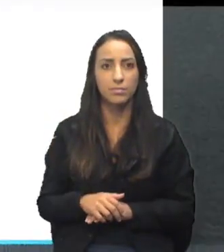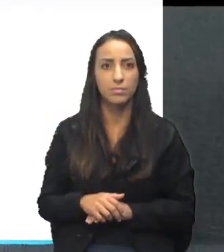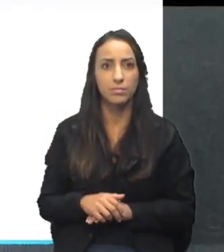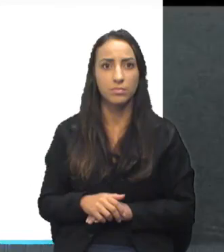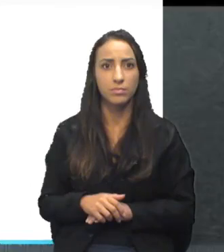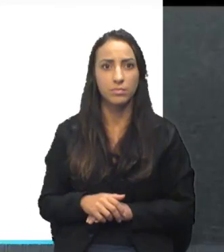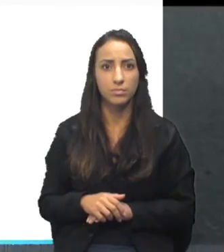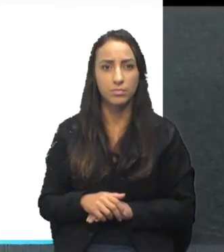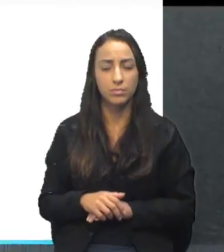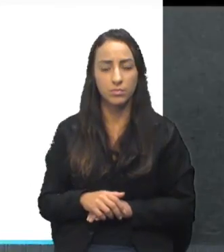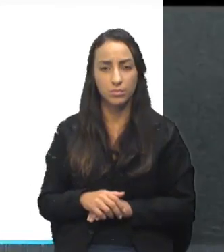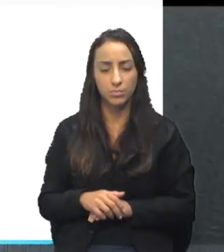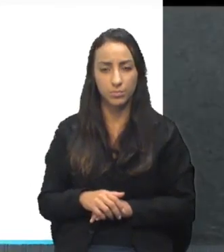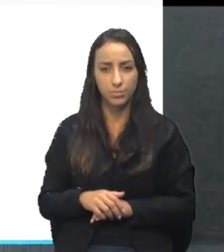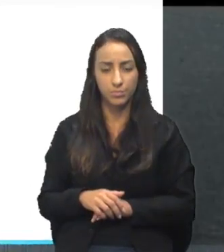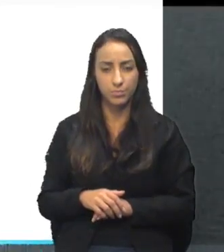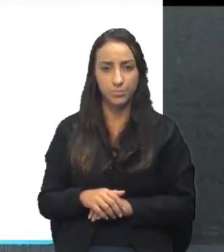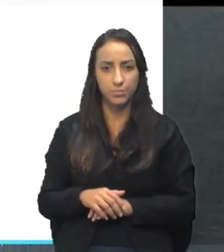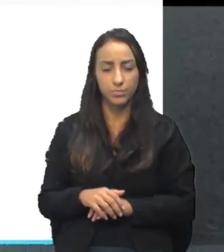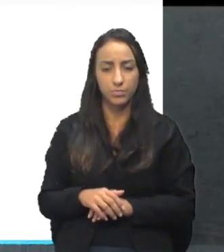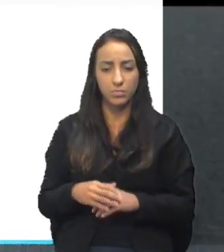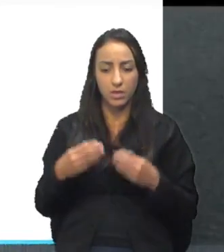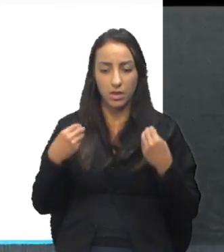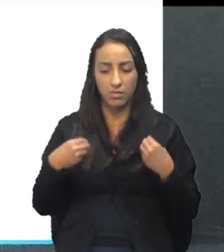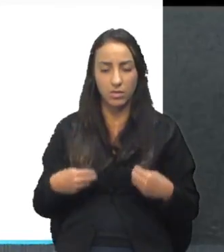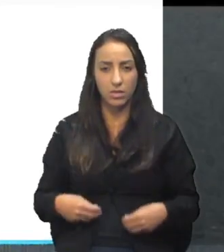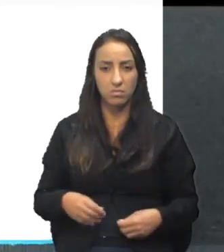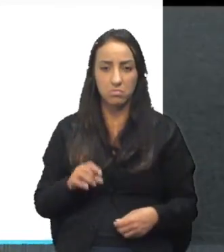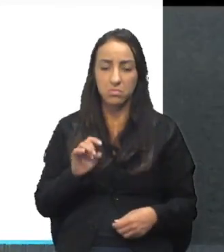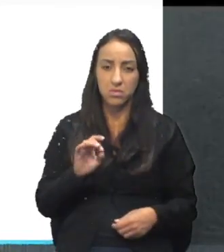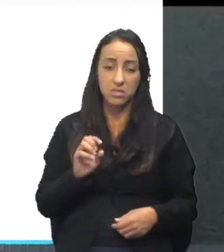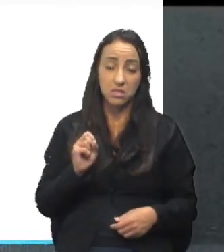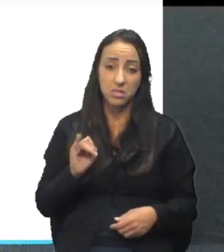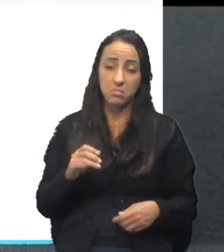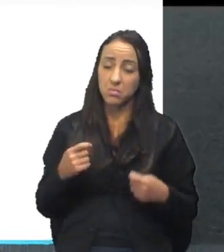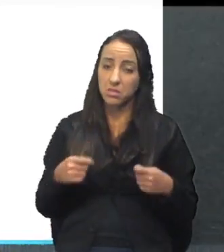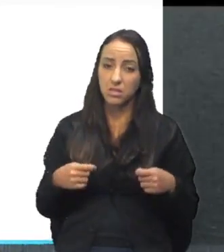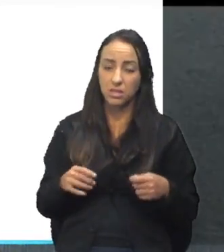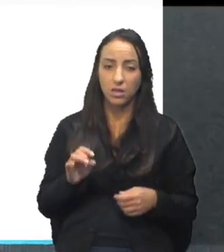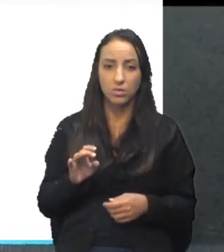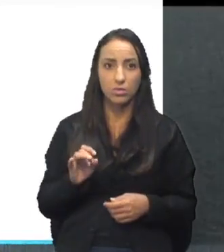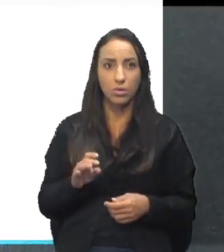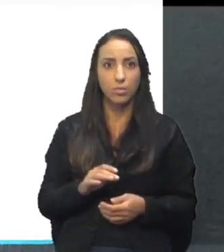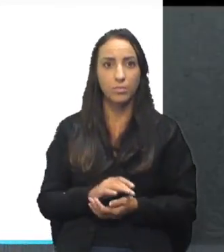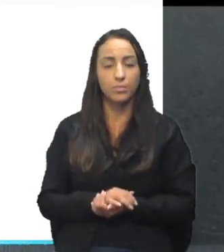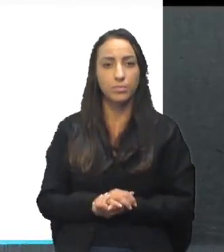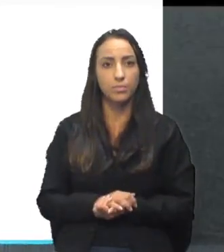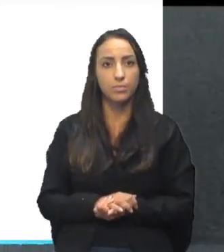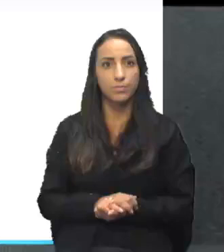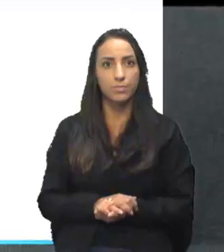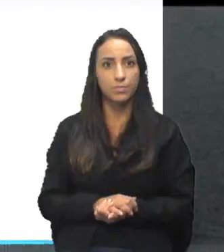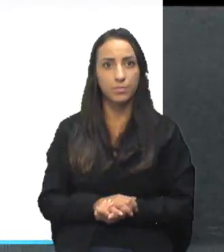tiver colonização de alguma bactéria multiresistente. Tá?